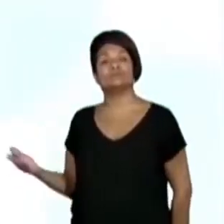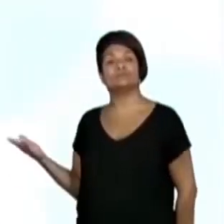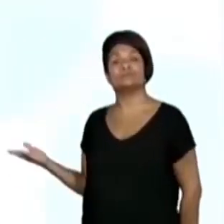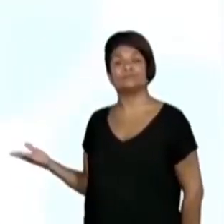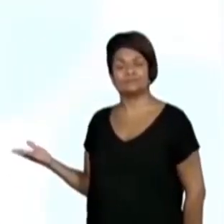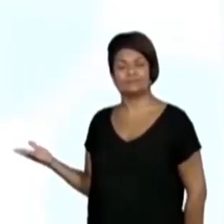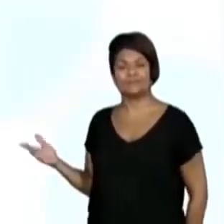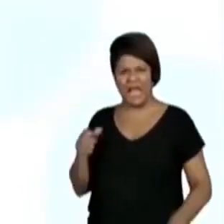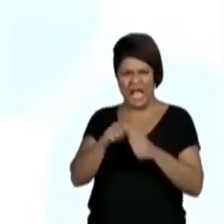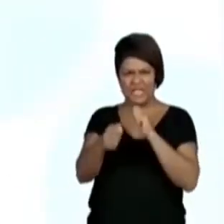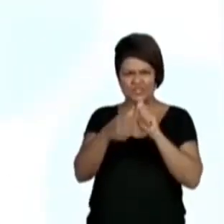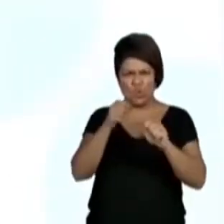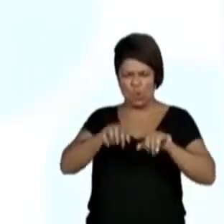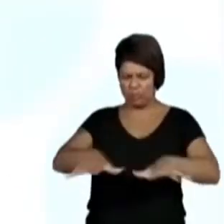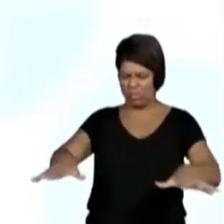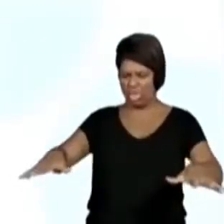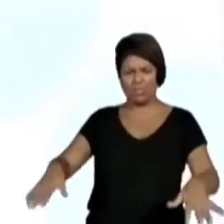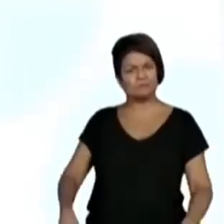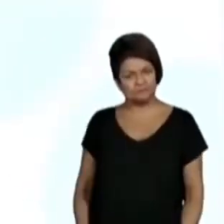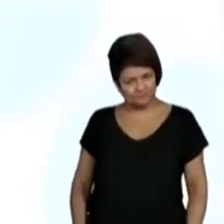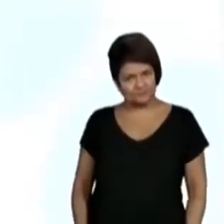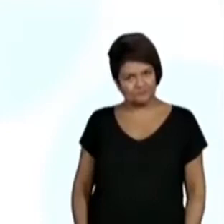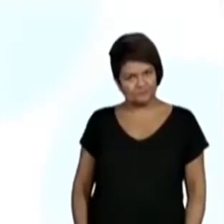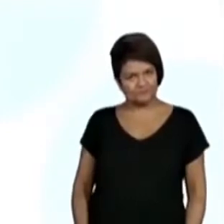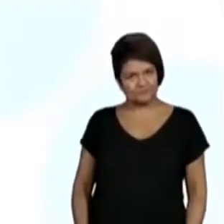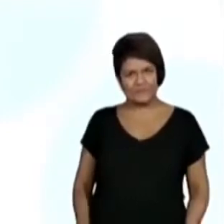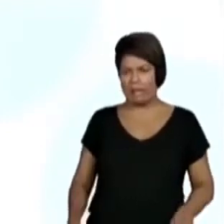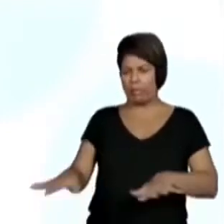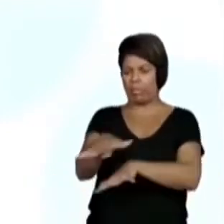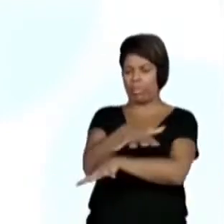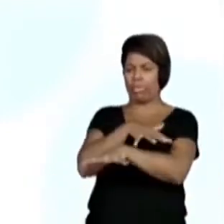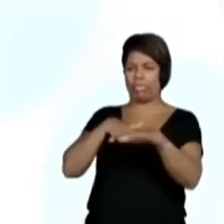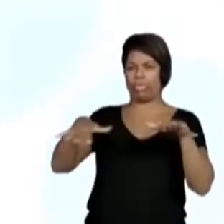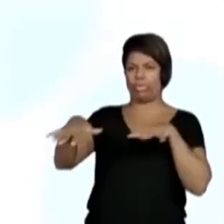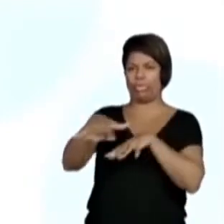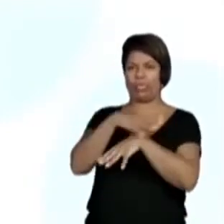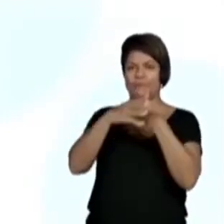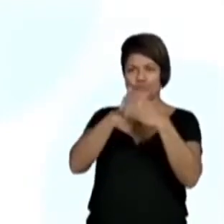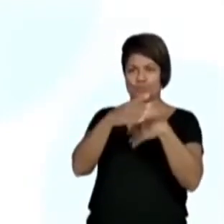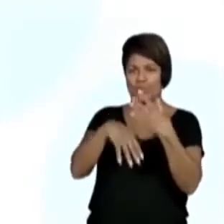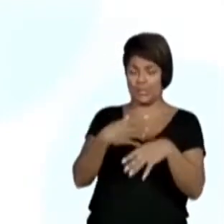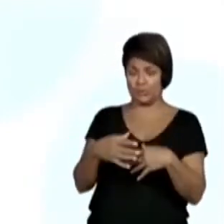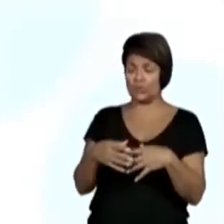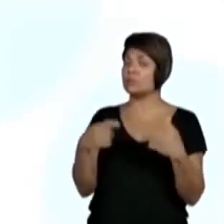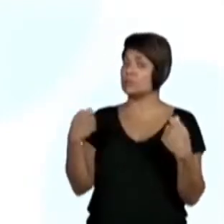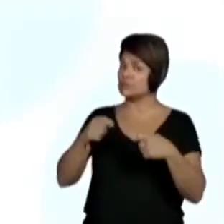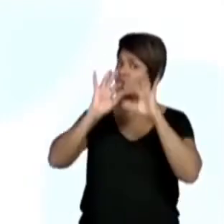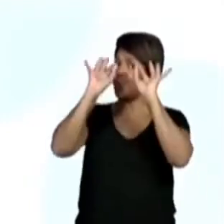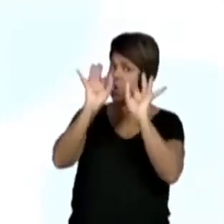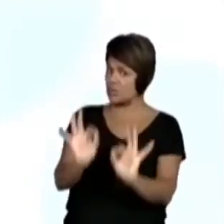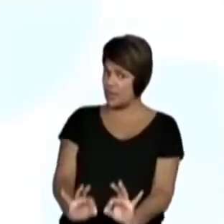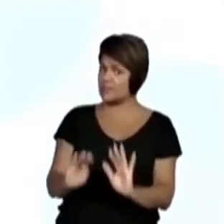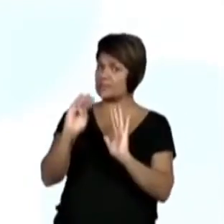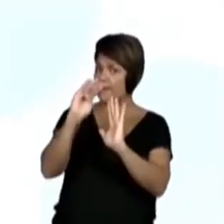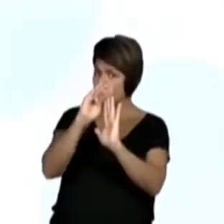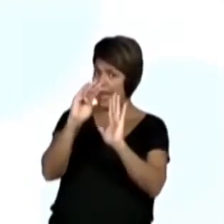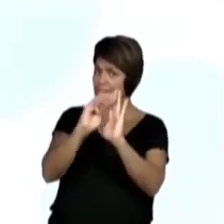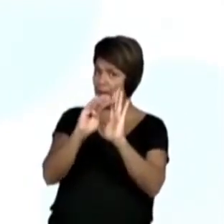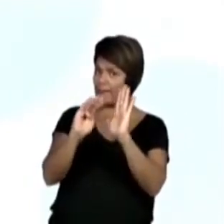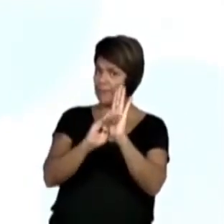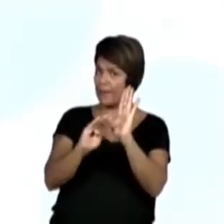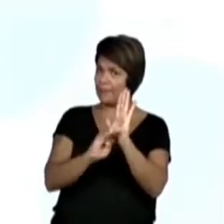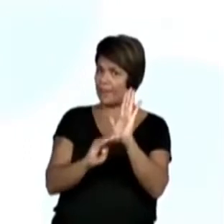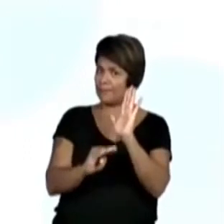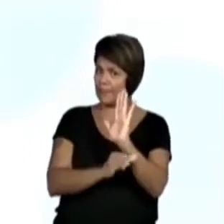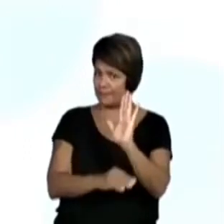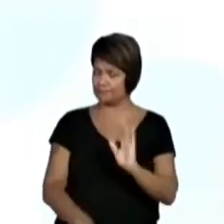Vejam na tela. Olhando para essas partes da receita, o que vocês acham que eu